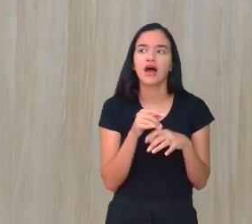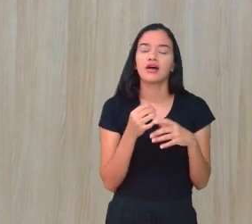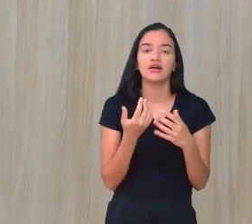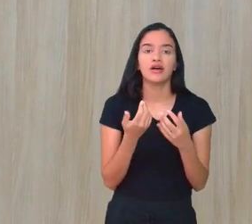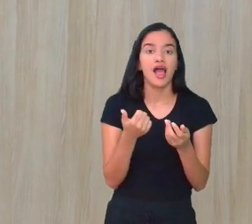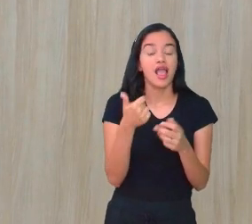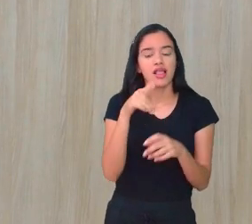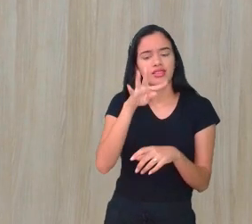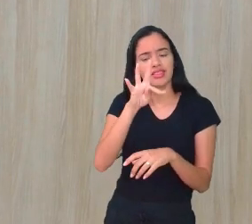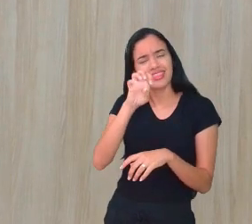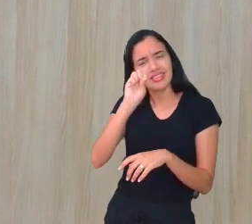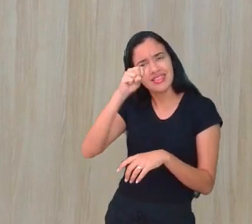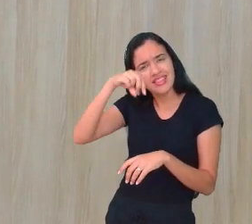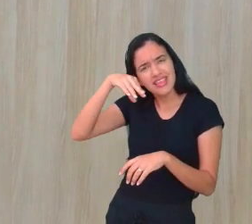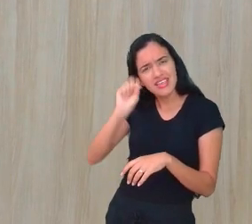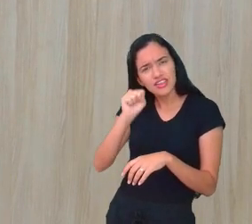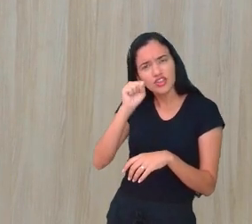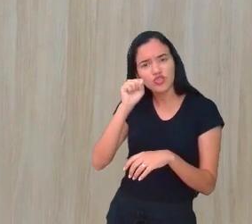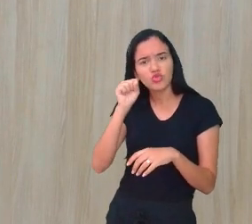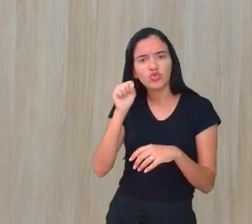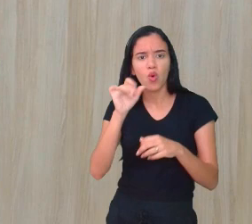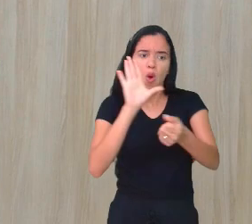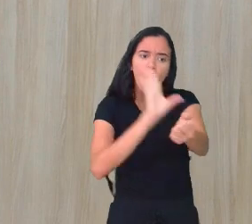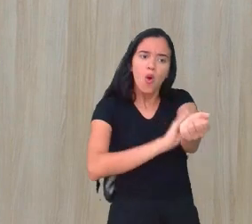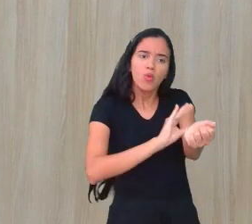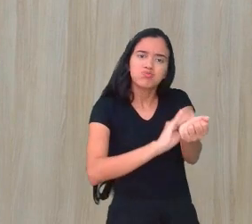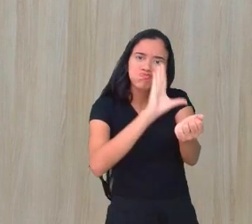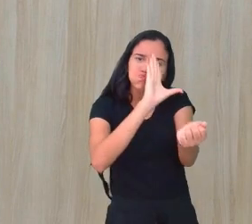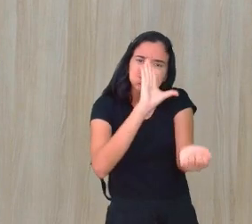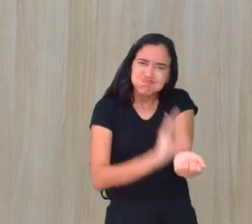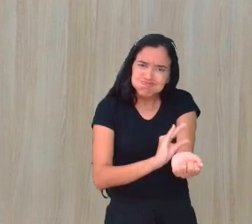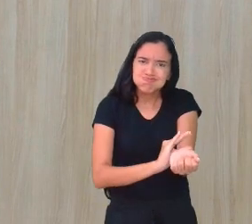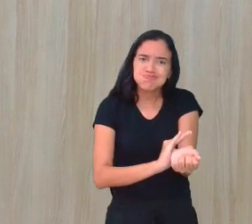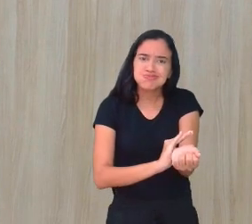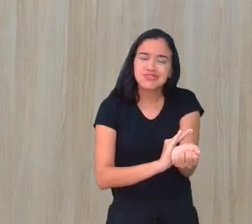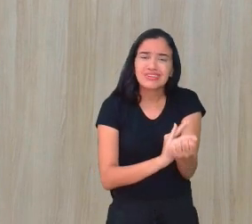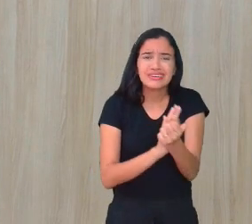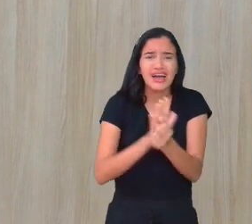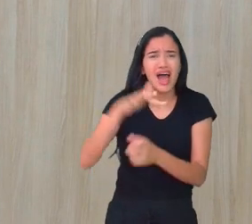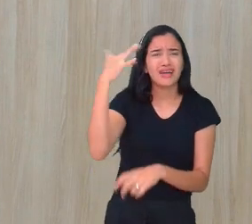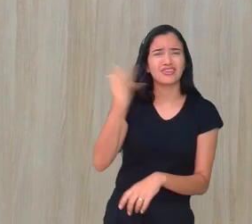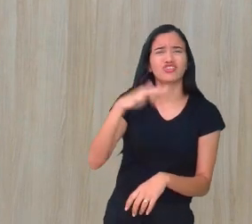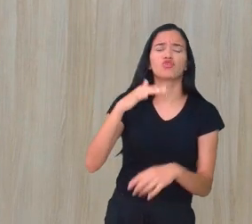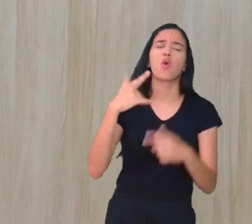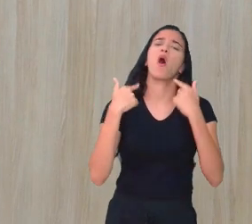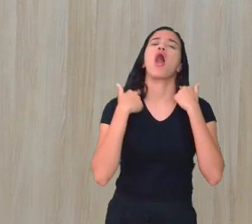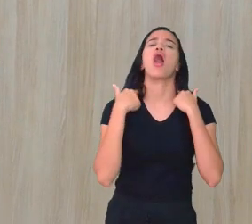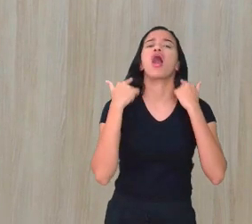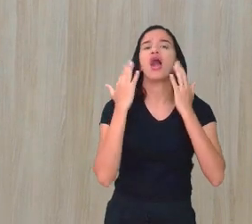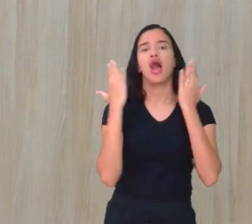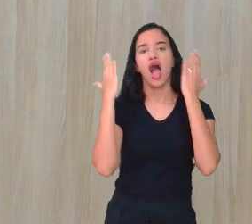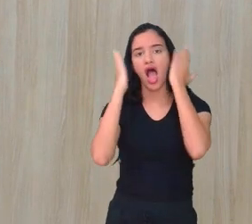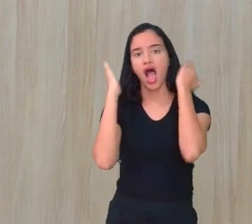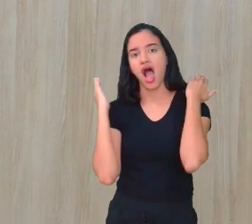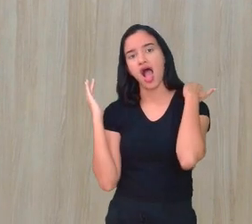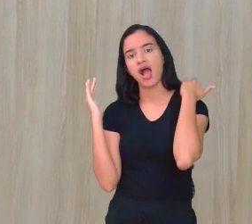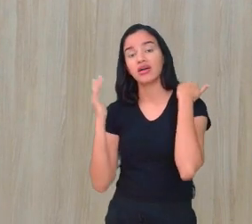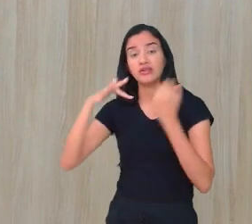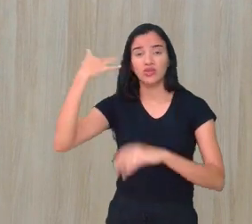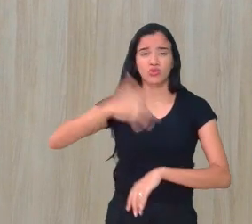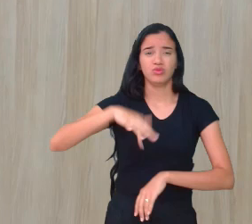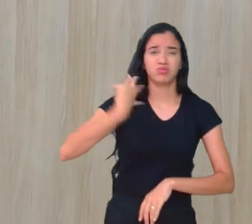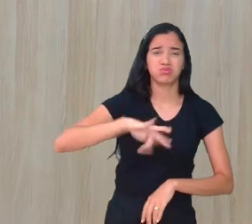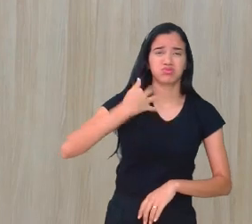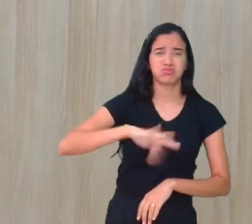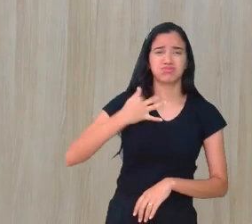assim, ó, né? Os músculos ficam travados, que a gente está lá tensionado. As dores que tem aqui de vez em quando. É porque a gente faz força, né?